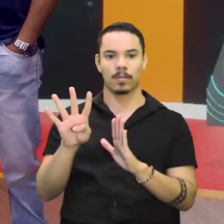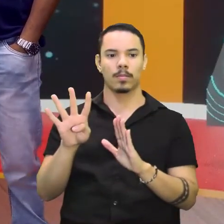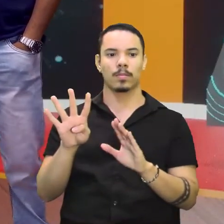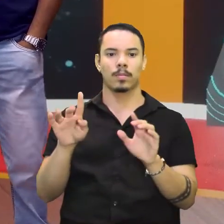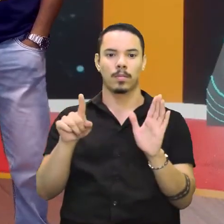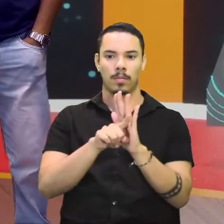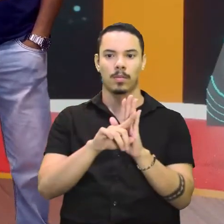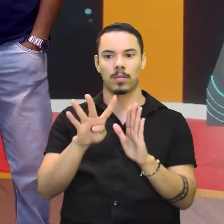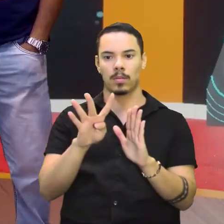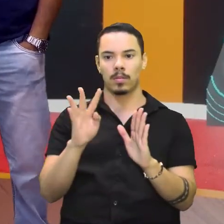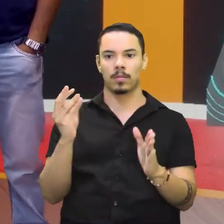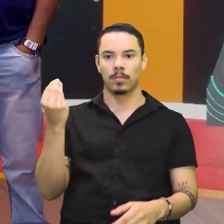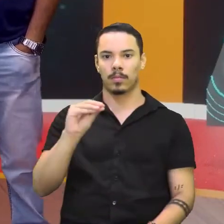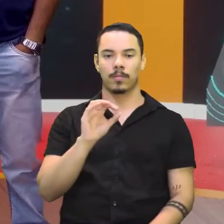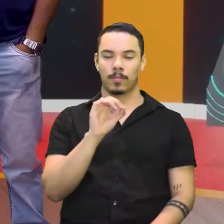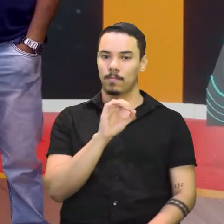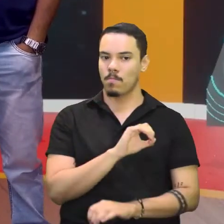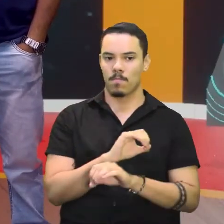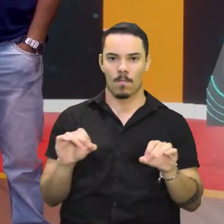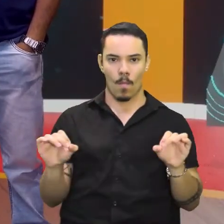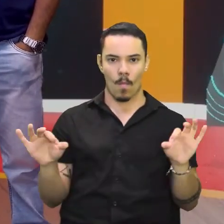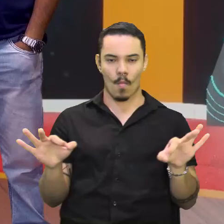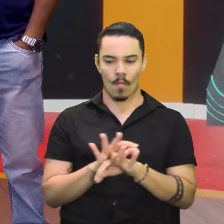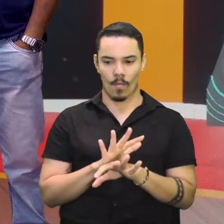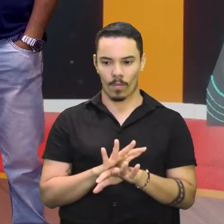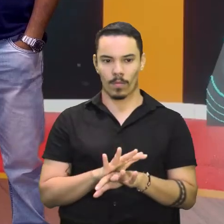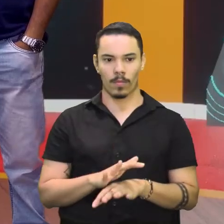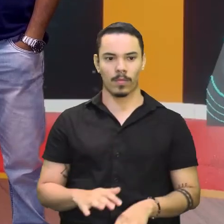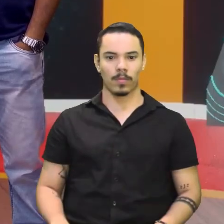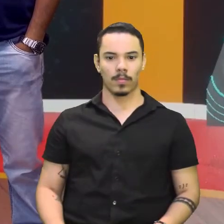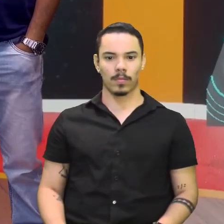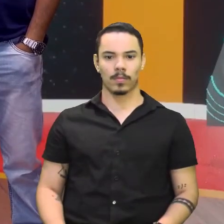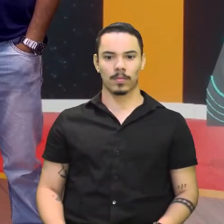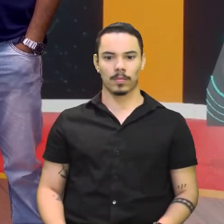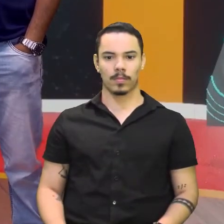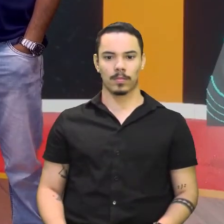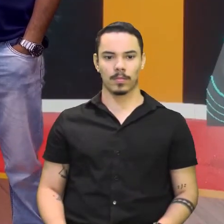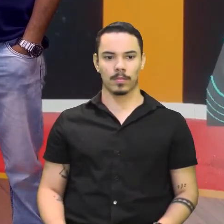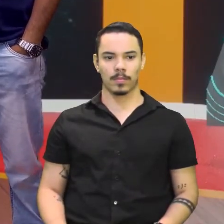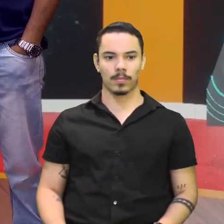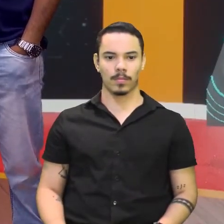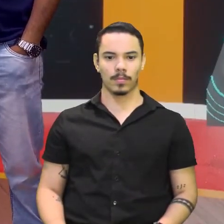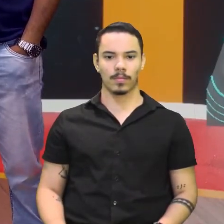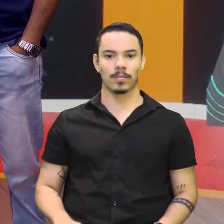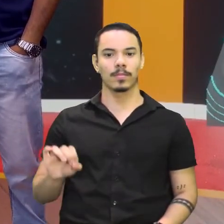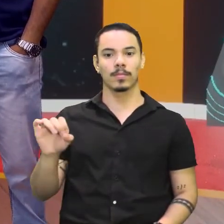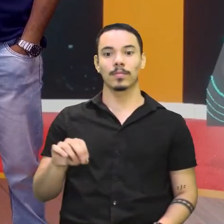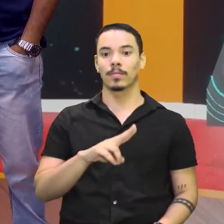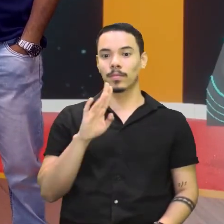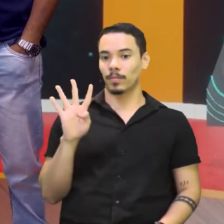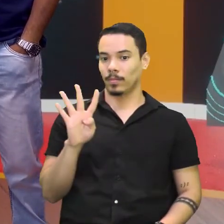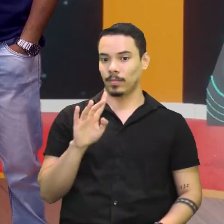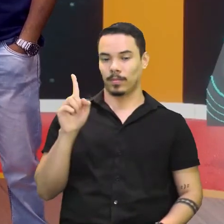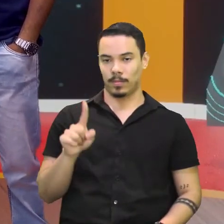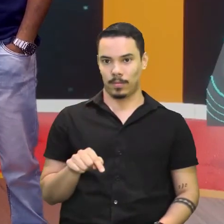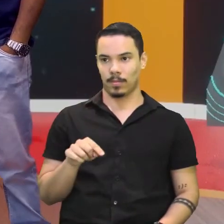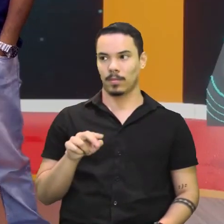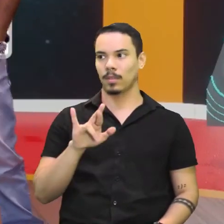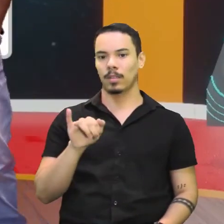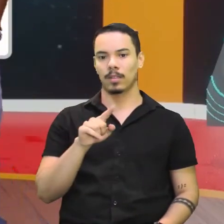menos 4, 0. Beleza? Mais uma perguntinha, ou não? Ou seja, 4 é a raiz